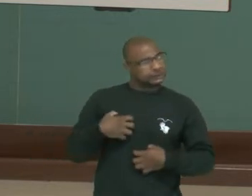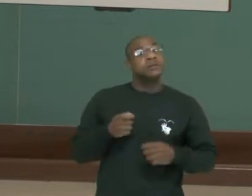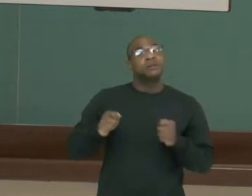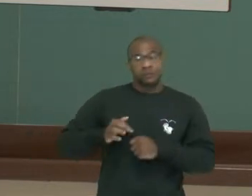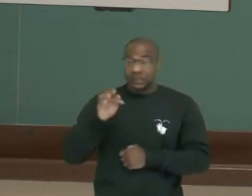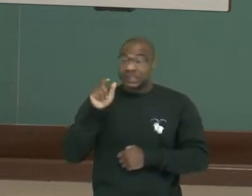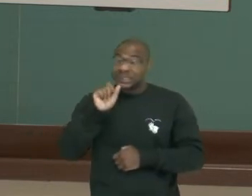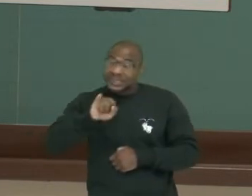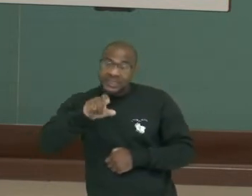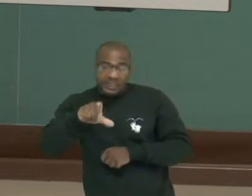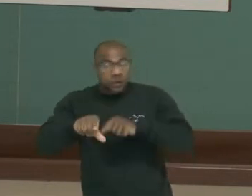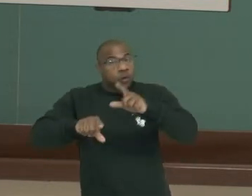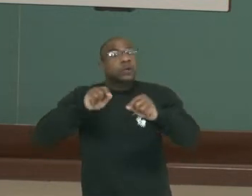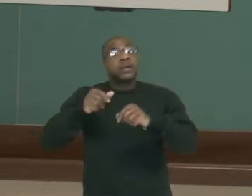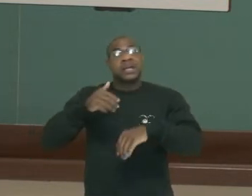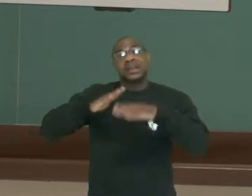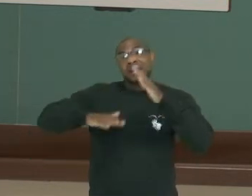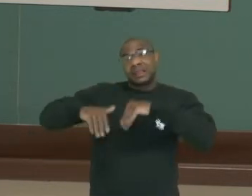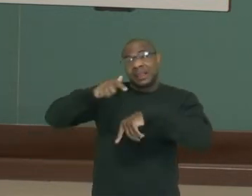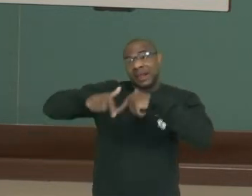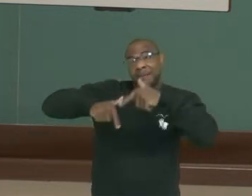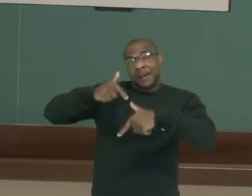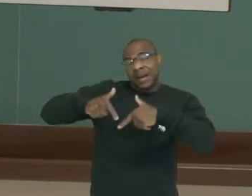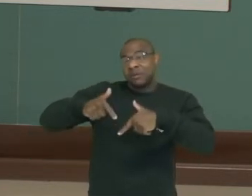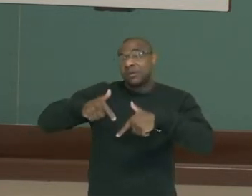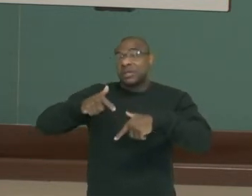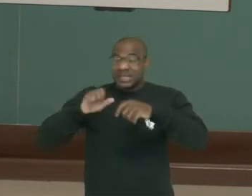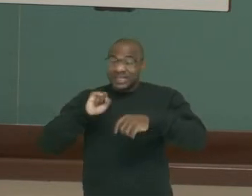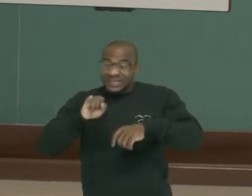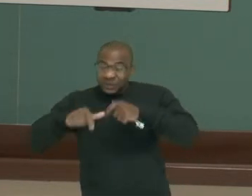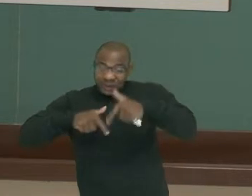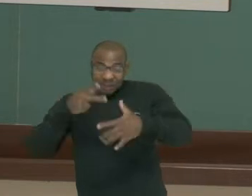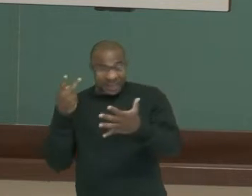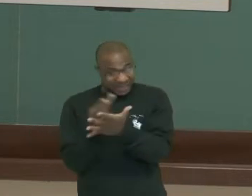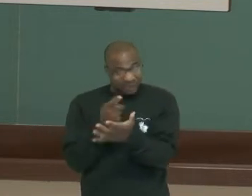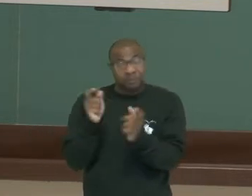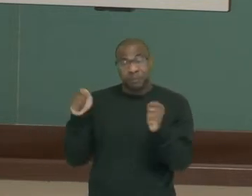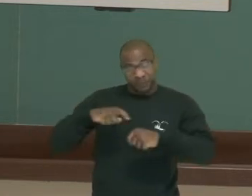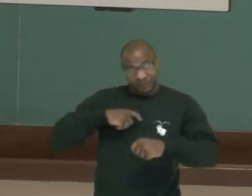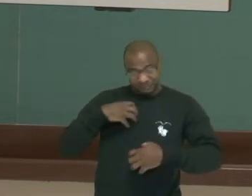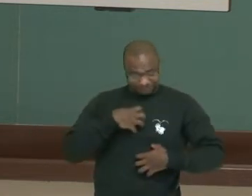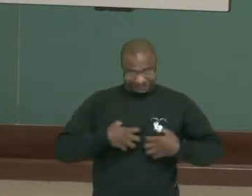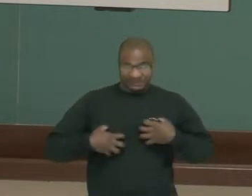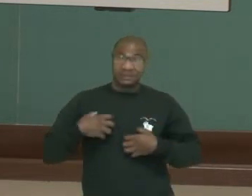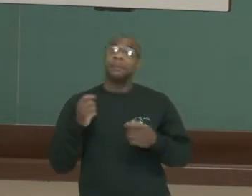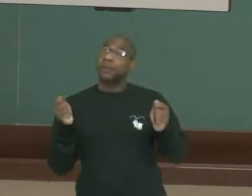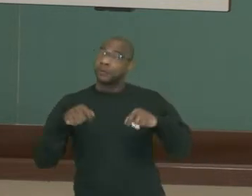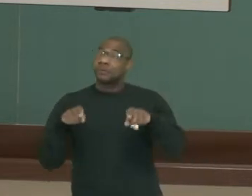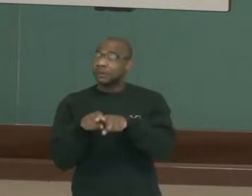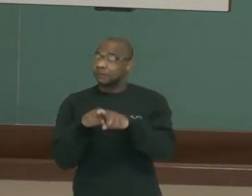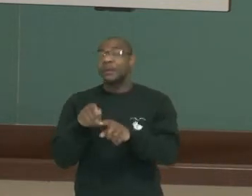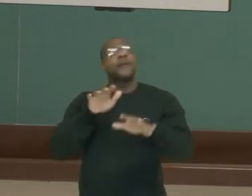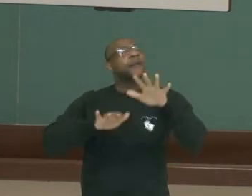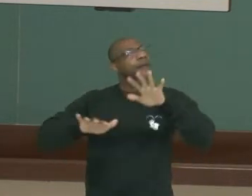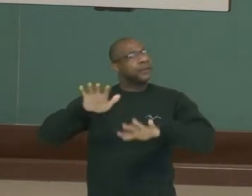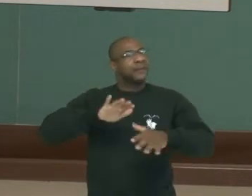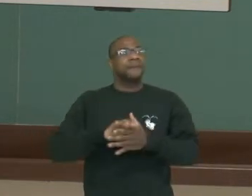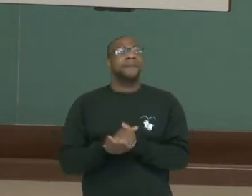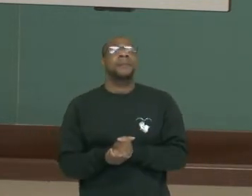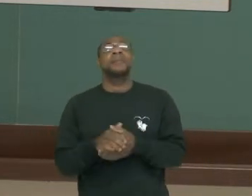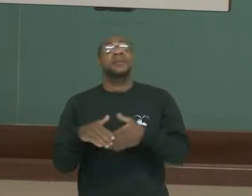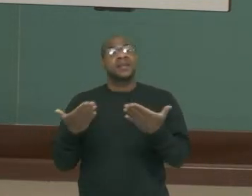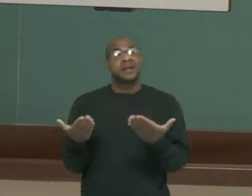na modalidade oral, porque é resultado da interação verbal de entrevistador e entrevistado. Mesmo que